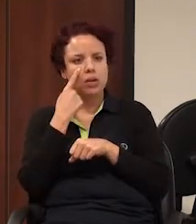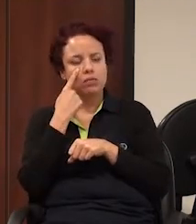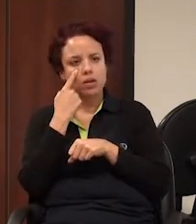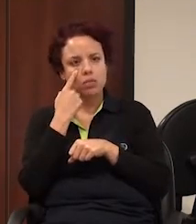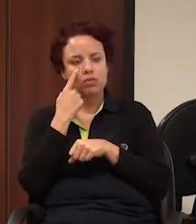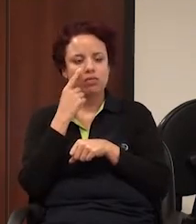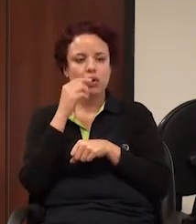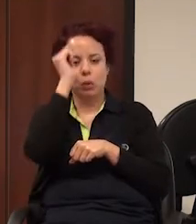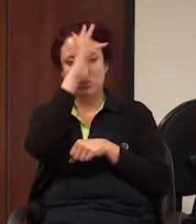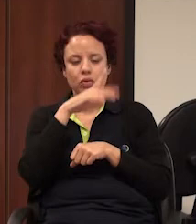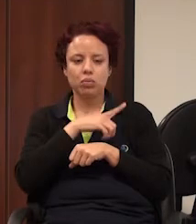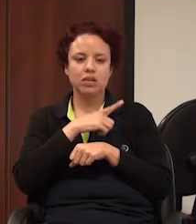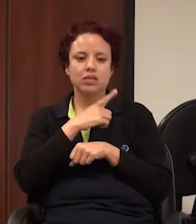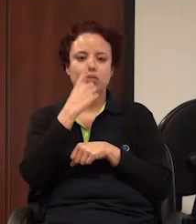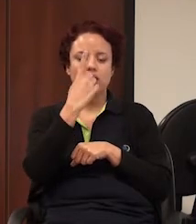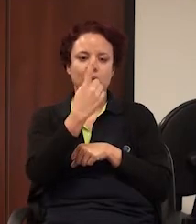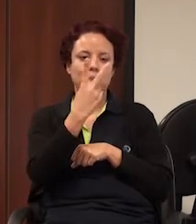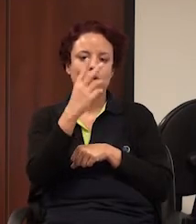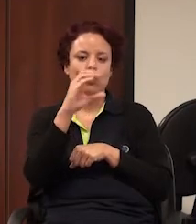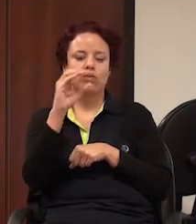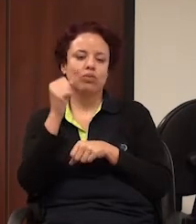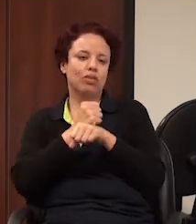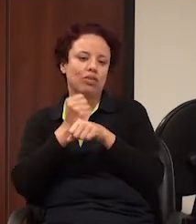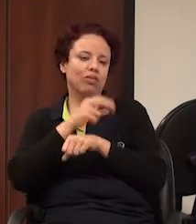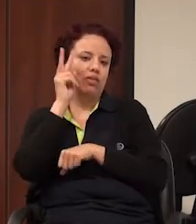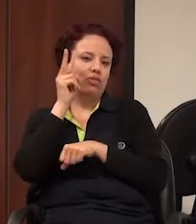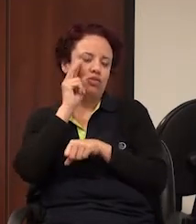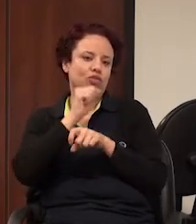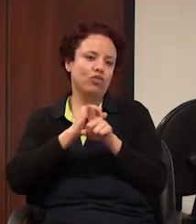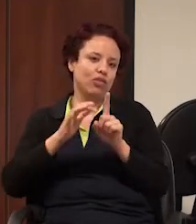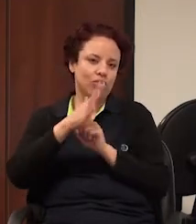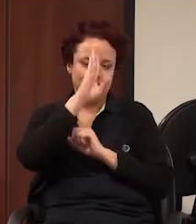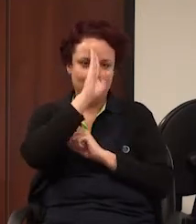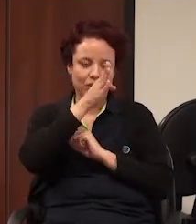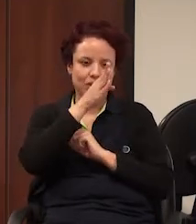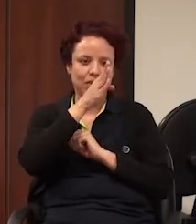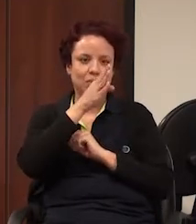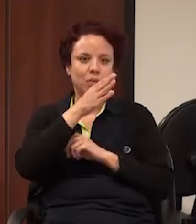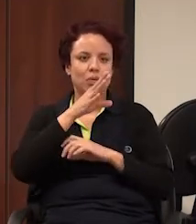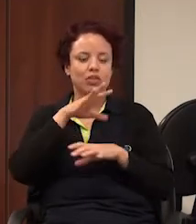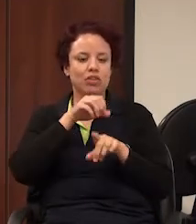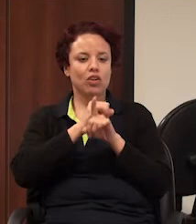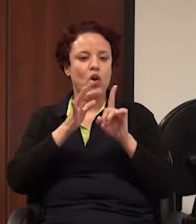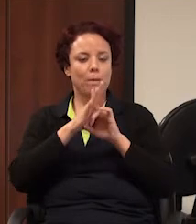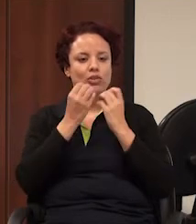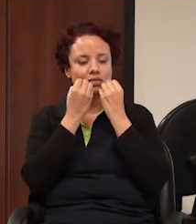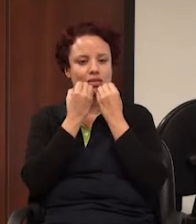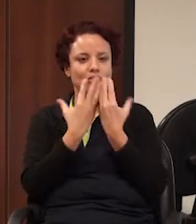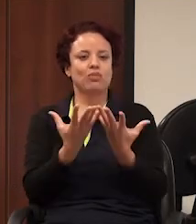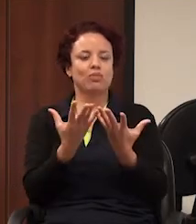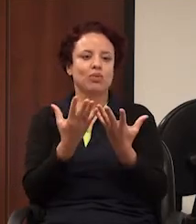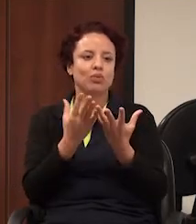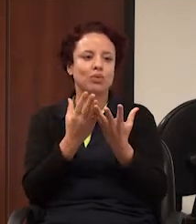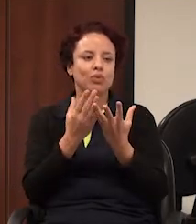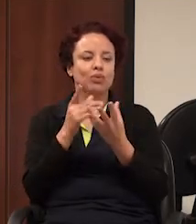com 1.000, 1.200 de história, né, social principalmente bem formada, a gente possa aí